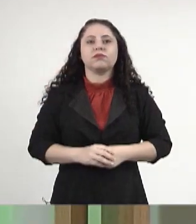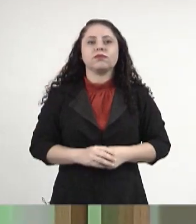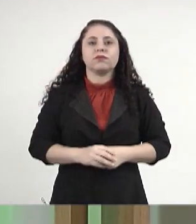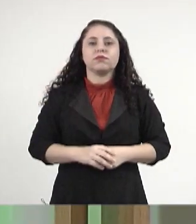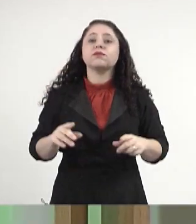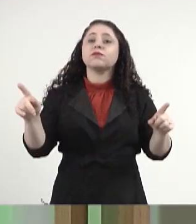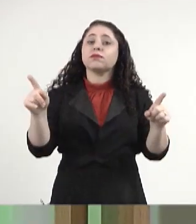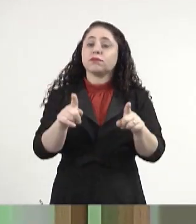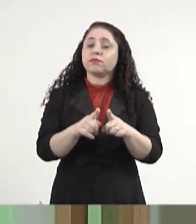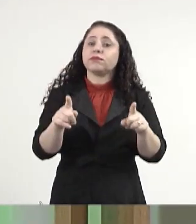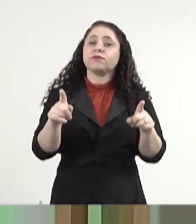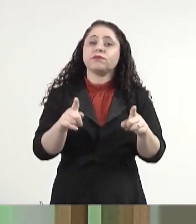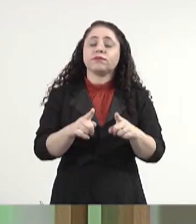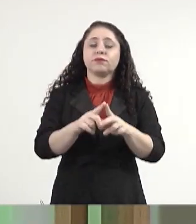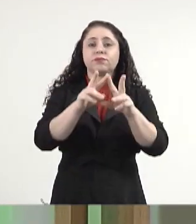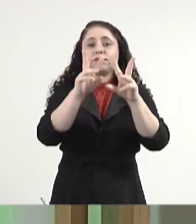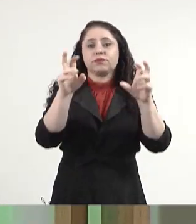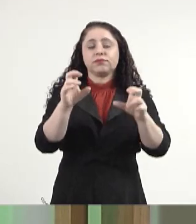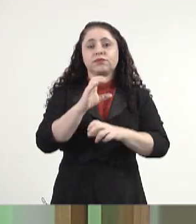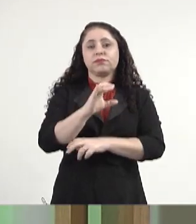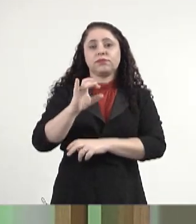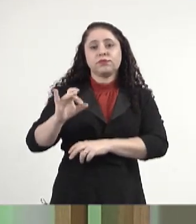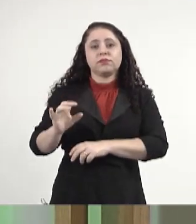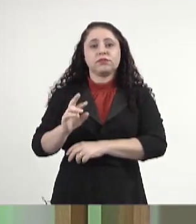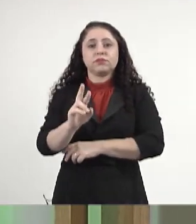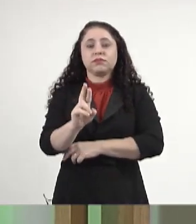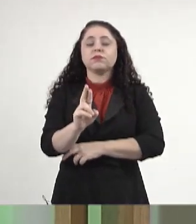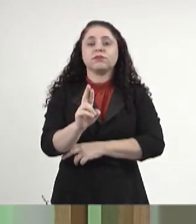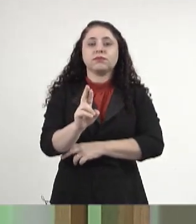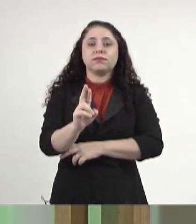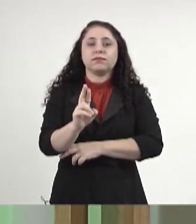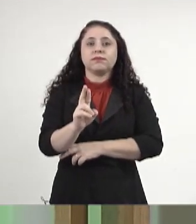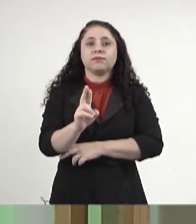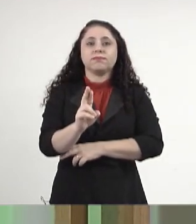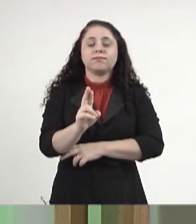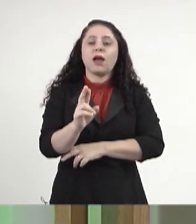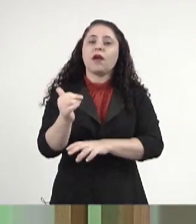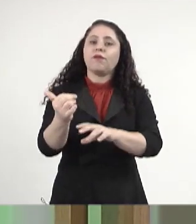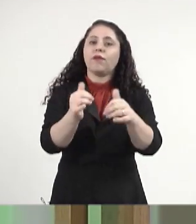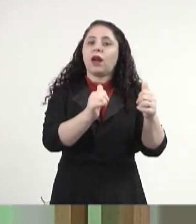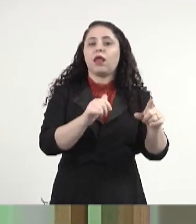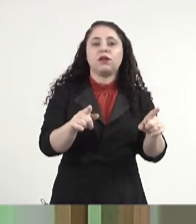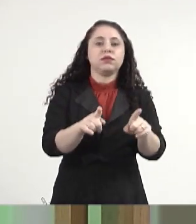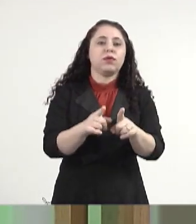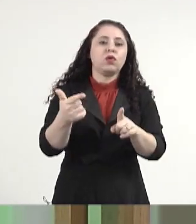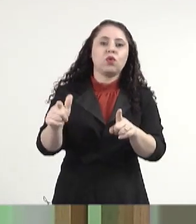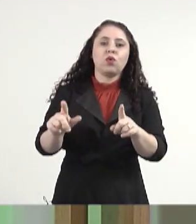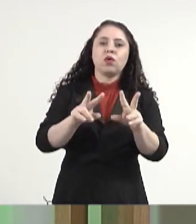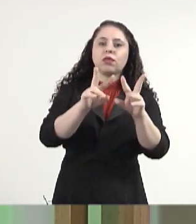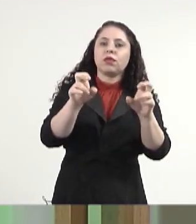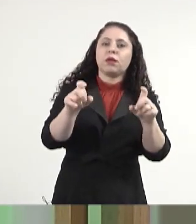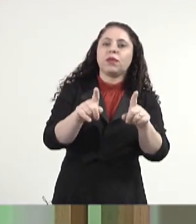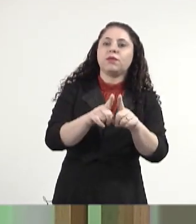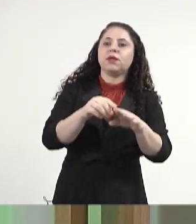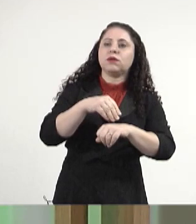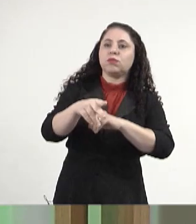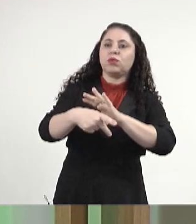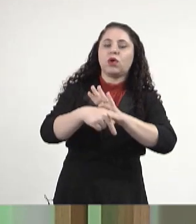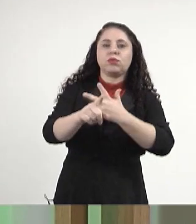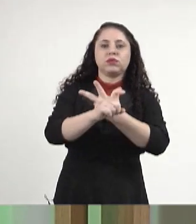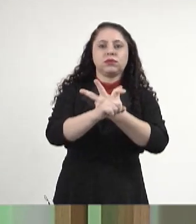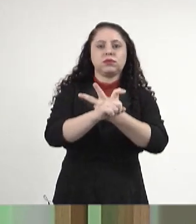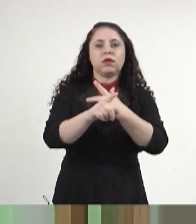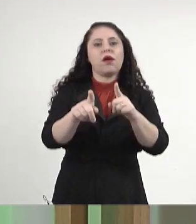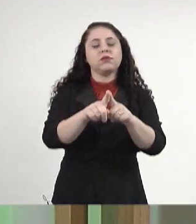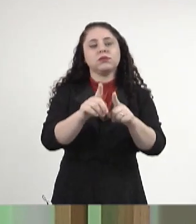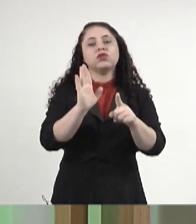Bom, além dessa matéria, a Comissão de Constituição, Justiça e Redação analisou uma outra matéria encaminhada pelo Poder